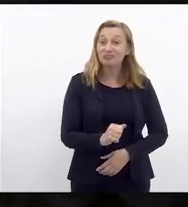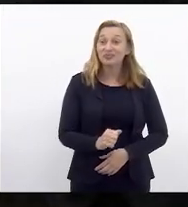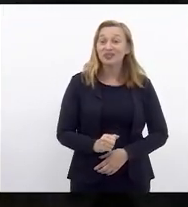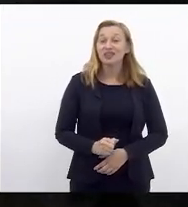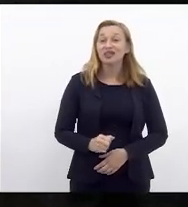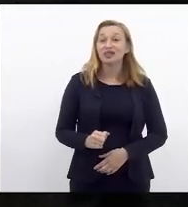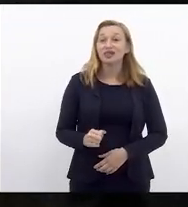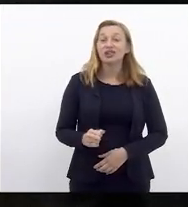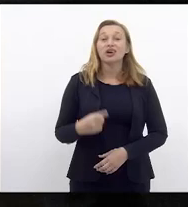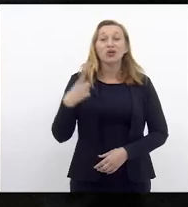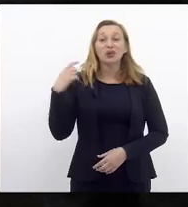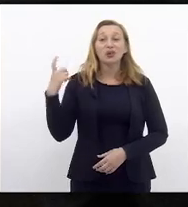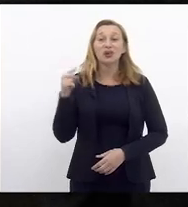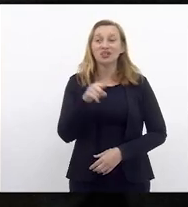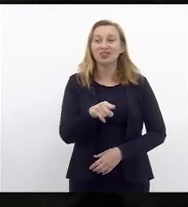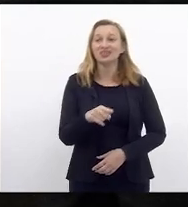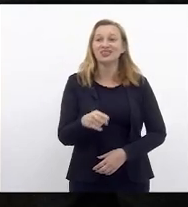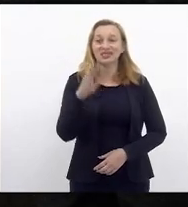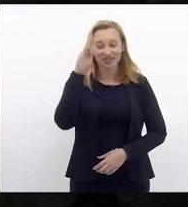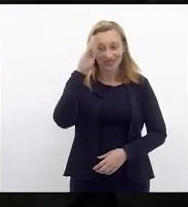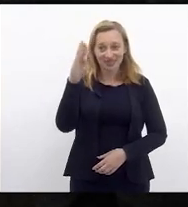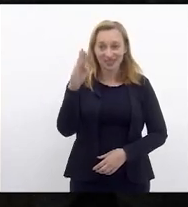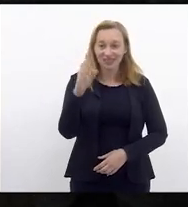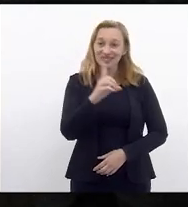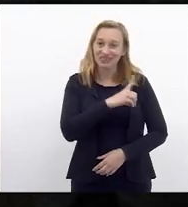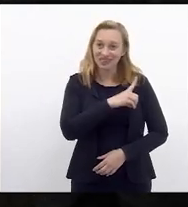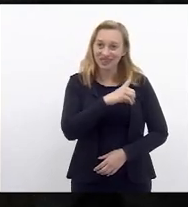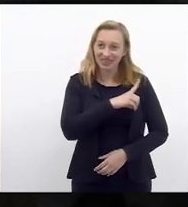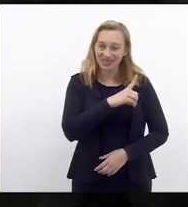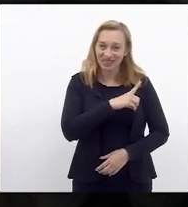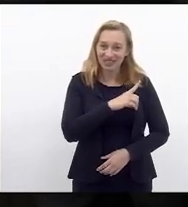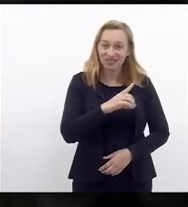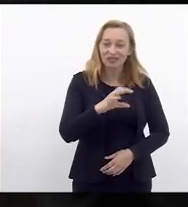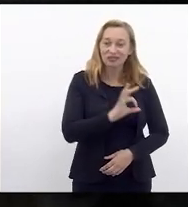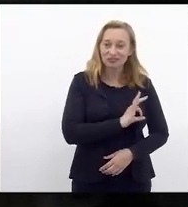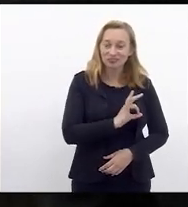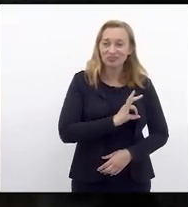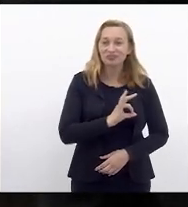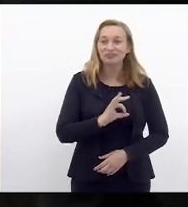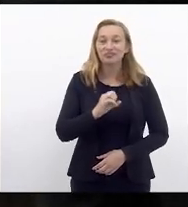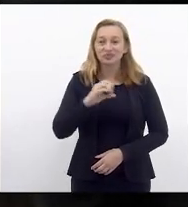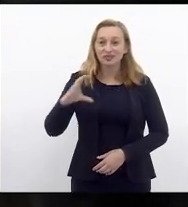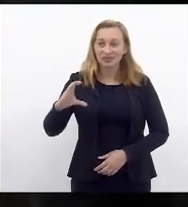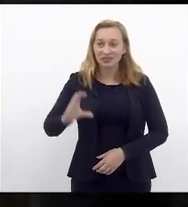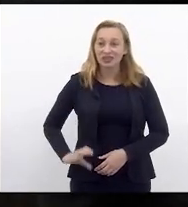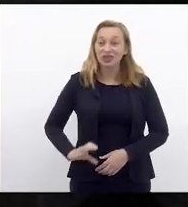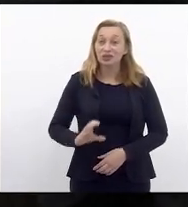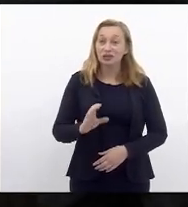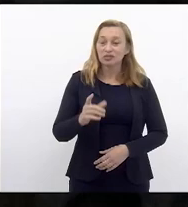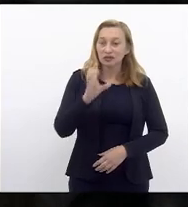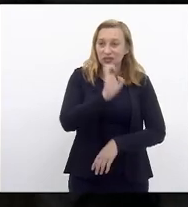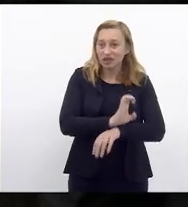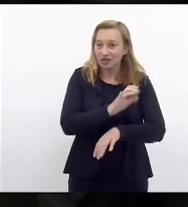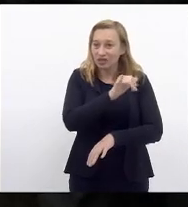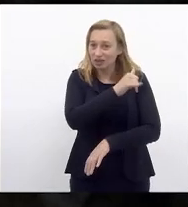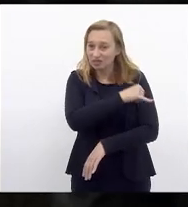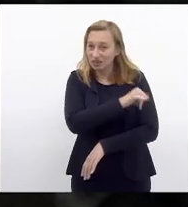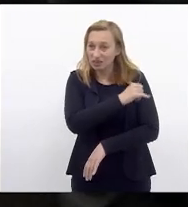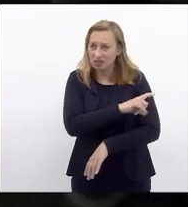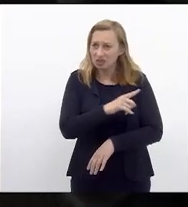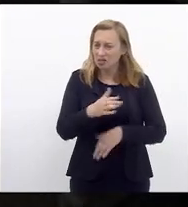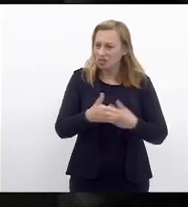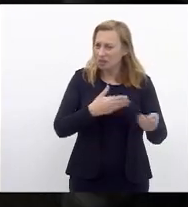acústica aqui não é boa, não. Principalmente para ser delegado de Polícia Civil no Estado do Rio de Janeiro, não é para qualquer um, tem que estudar